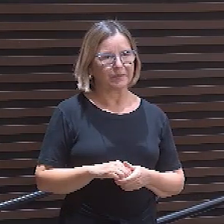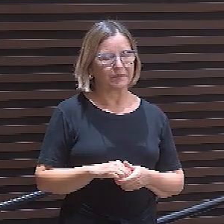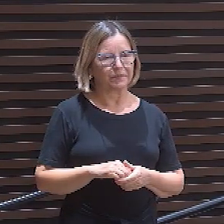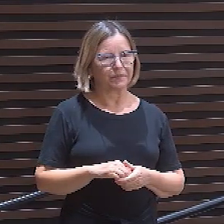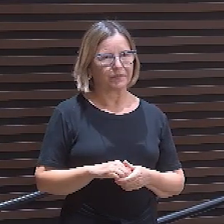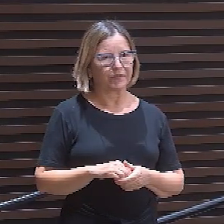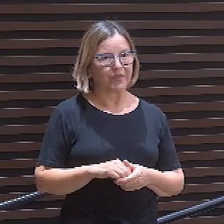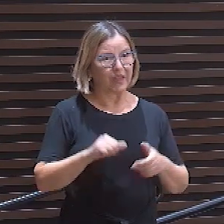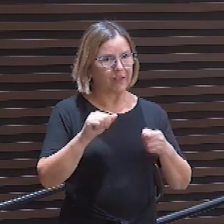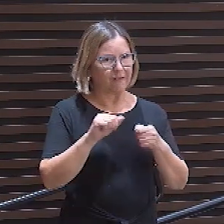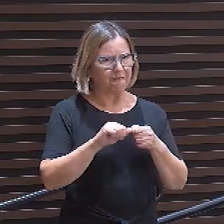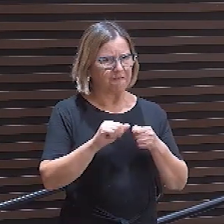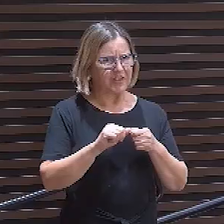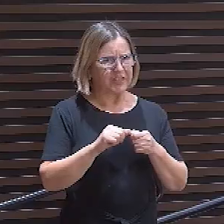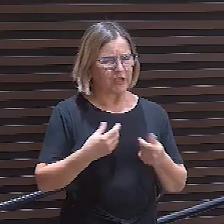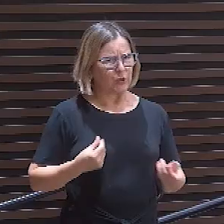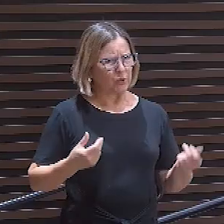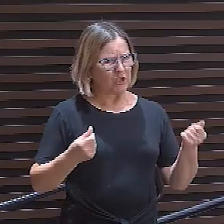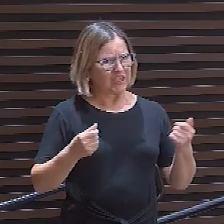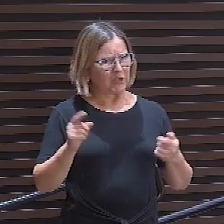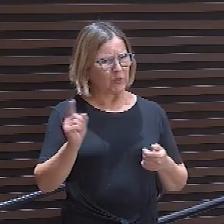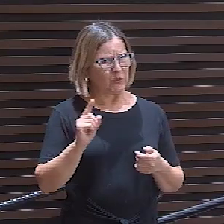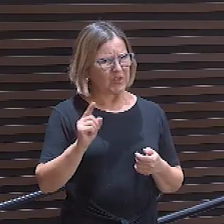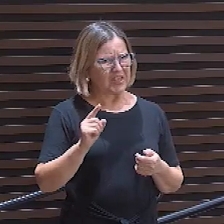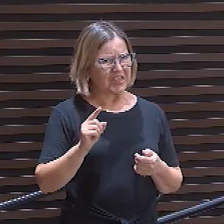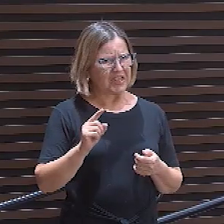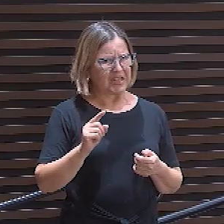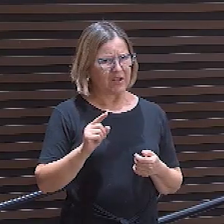um senhor, mas um servo.